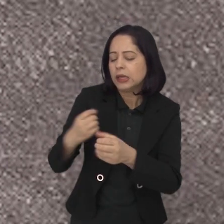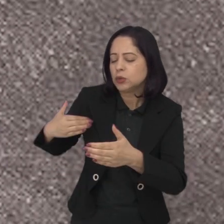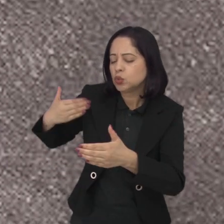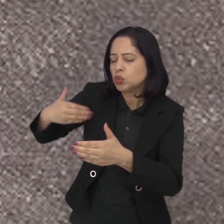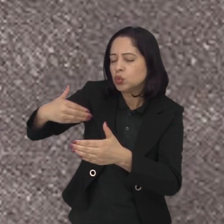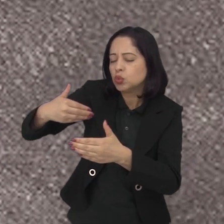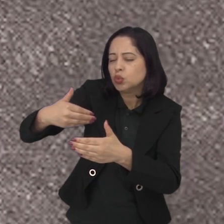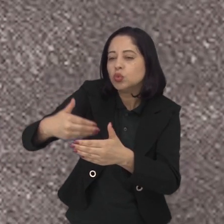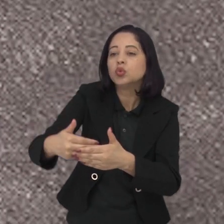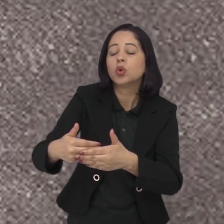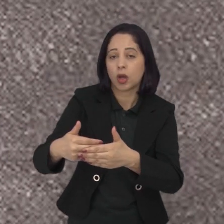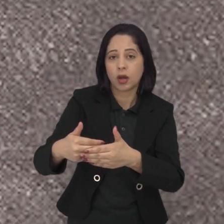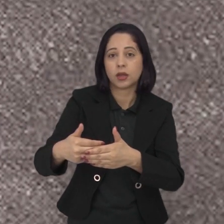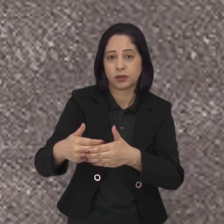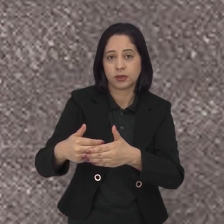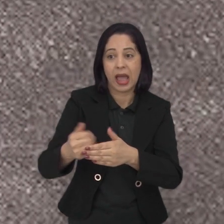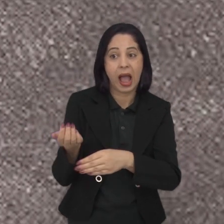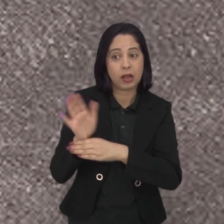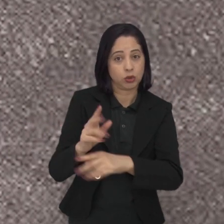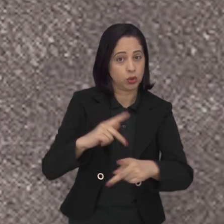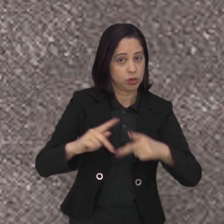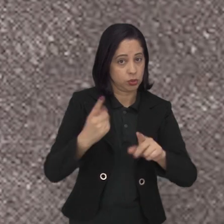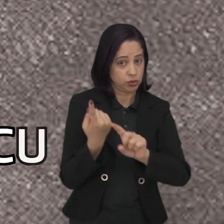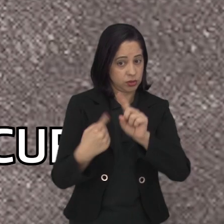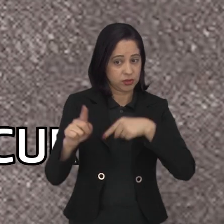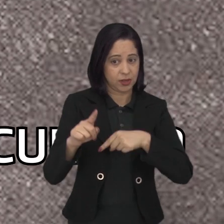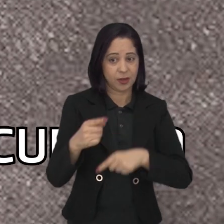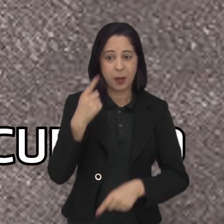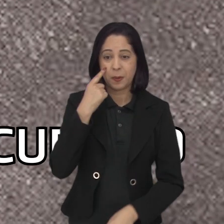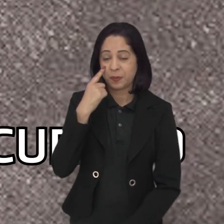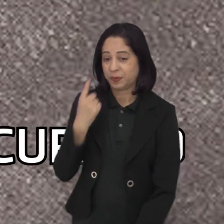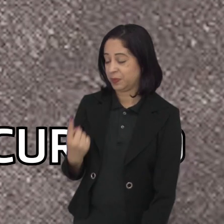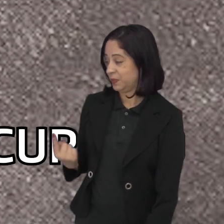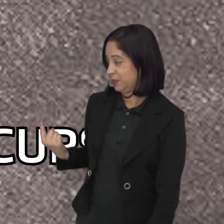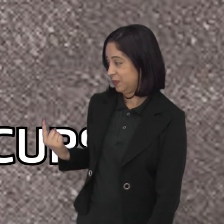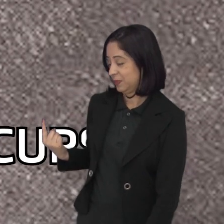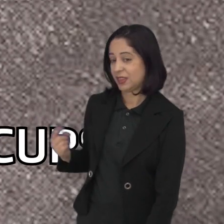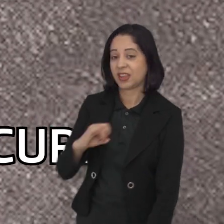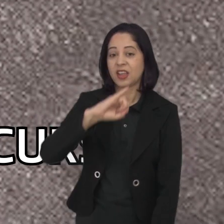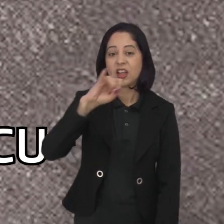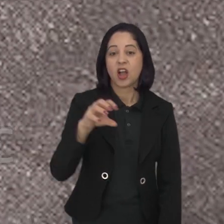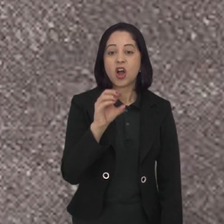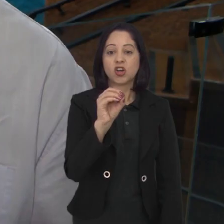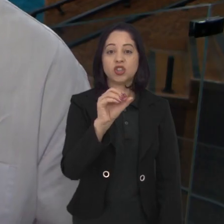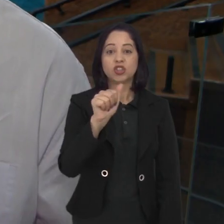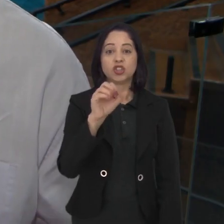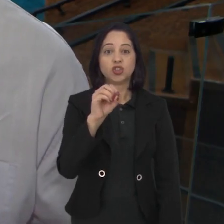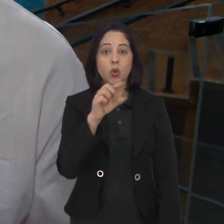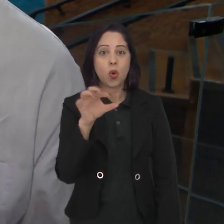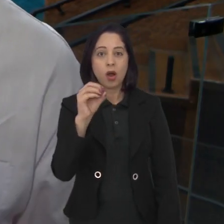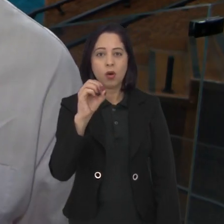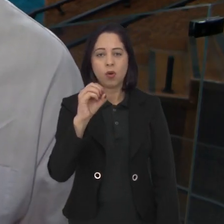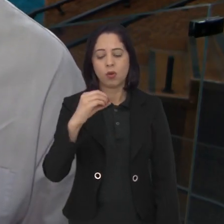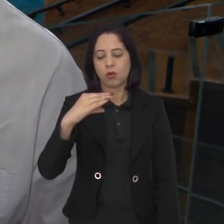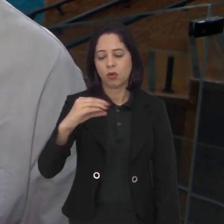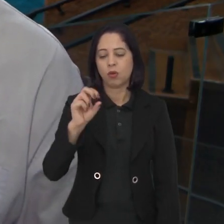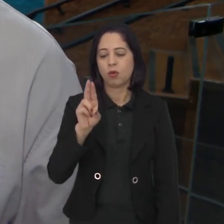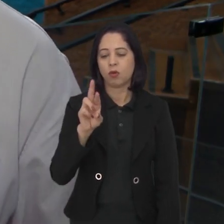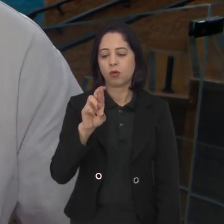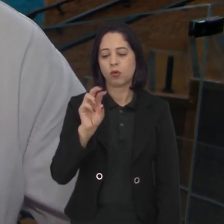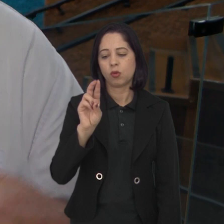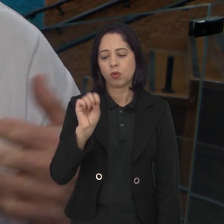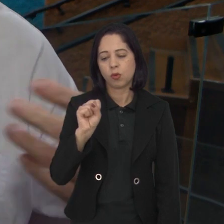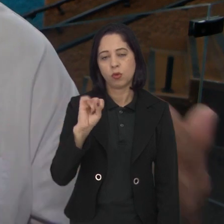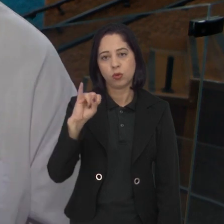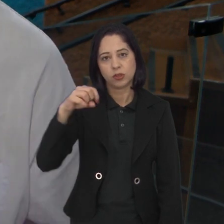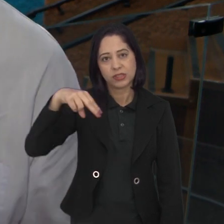deixado para o desenvolvimento de São José dos Campos. Essa é a memória de João Cursino. Foi um personagem importante para São José,